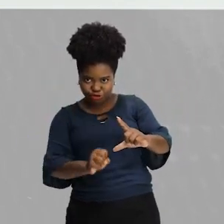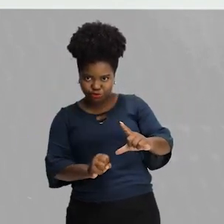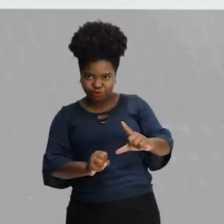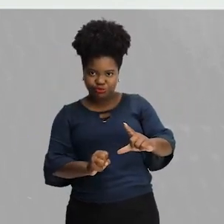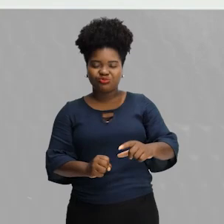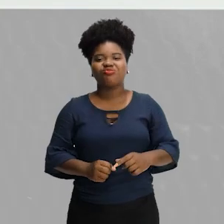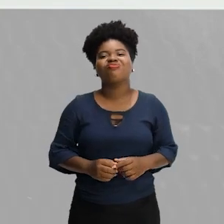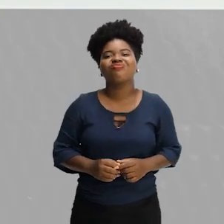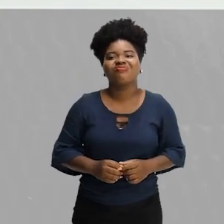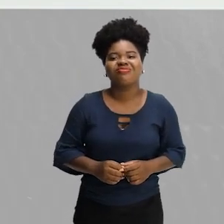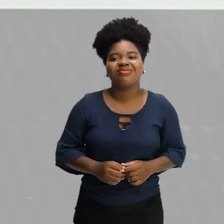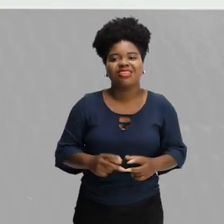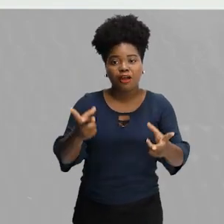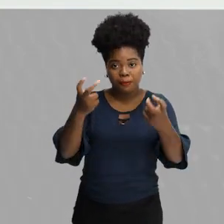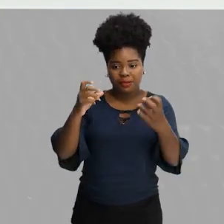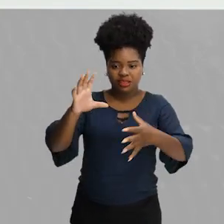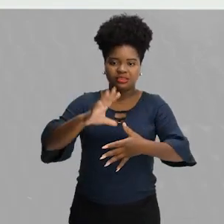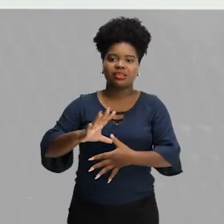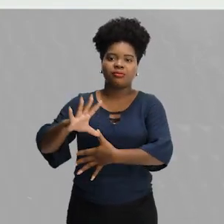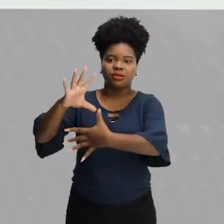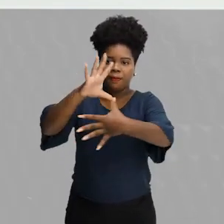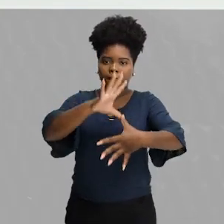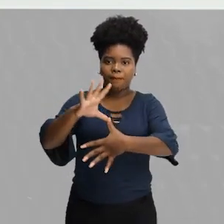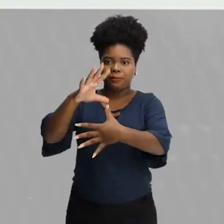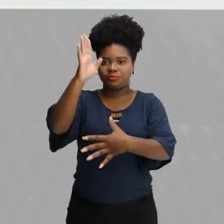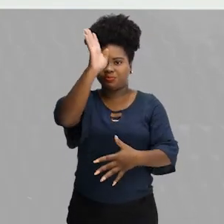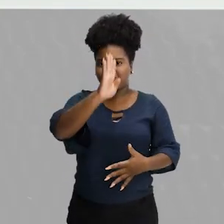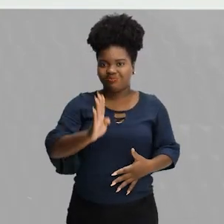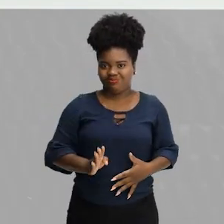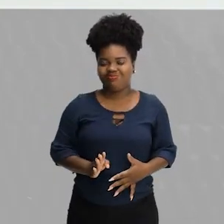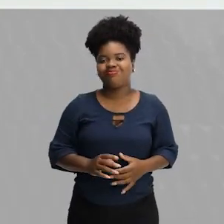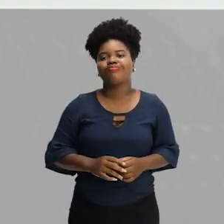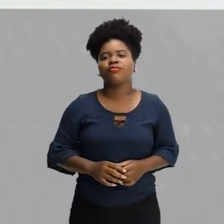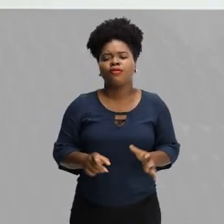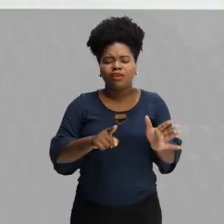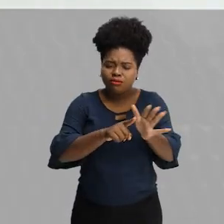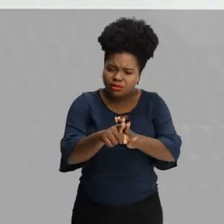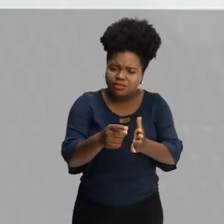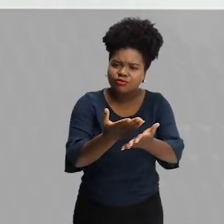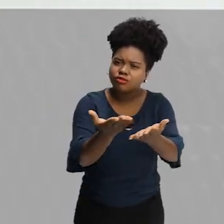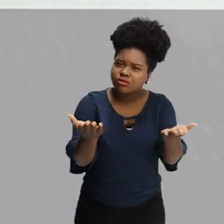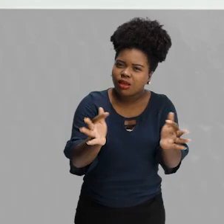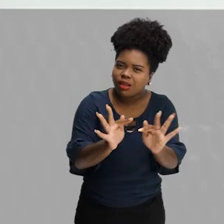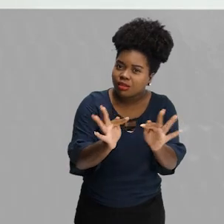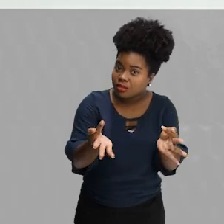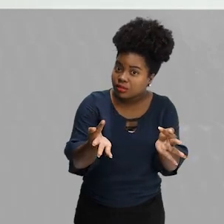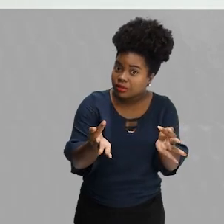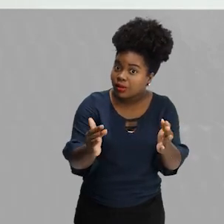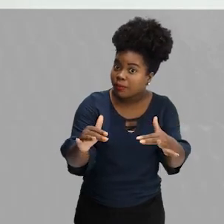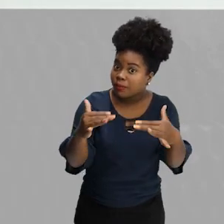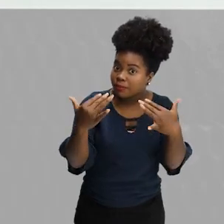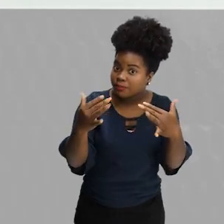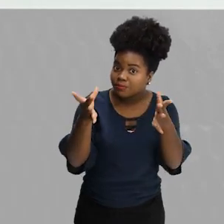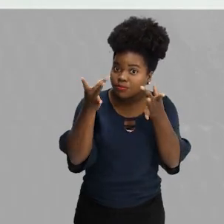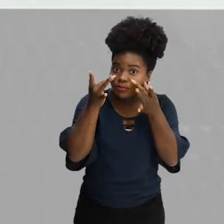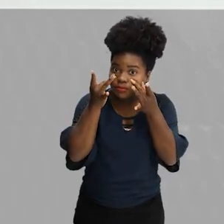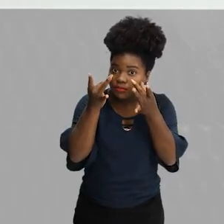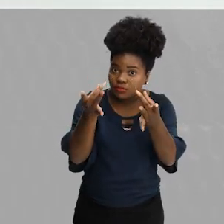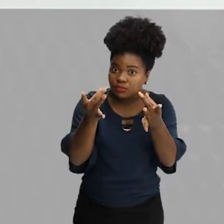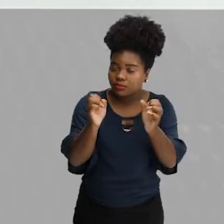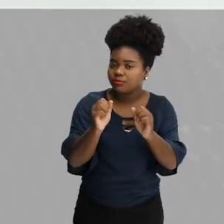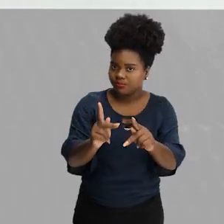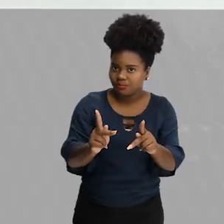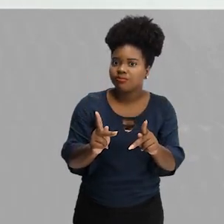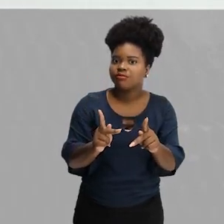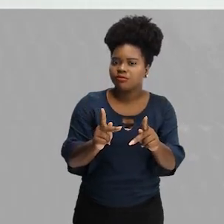ao olhar para o mapa do Brasil? Gente, deixa eu fazer uma perguntinha para vocês, bem simples. Olha para mim, hein?